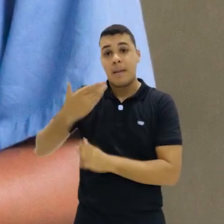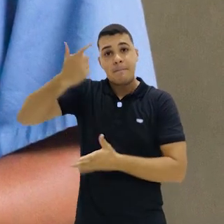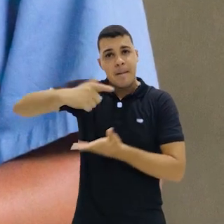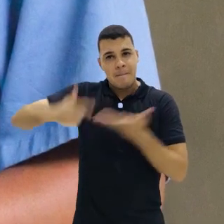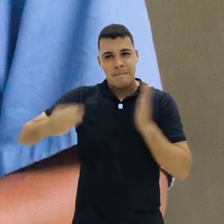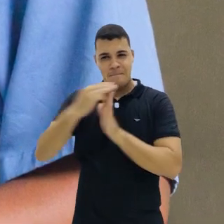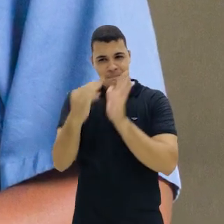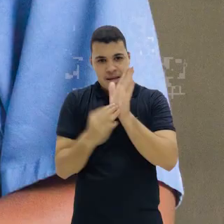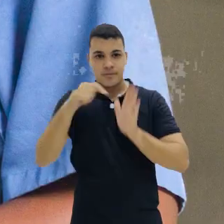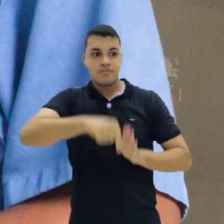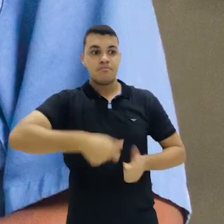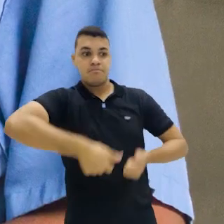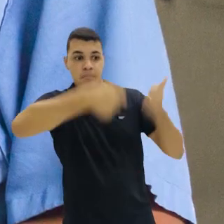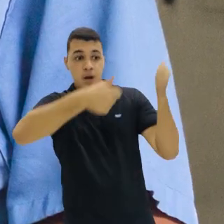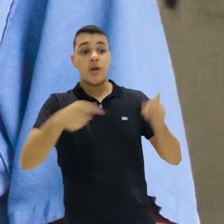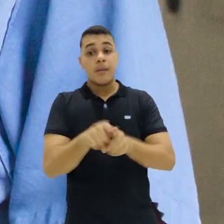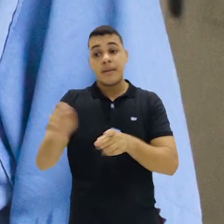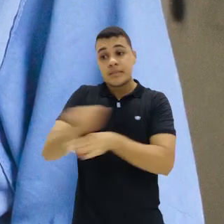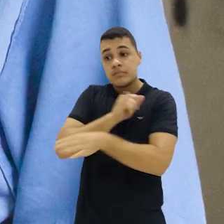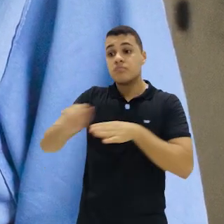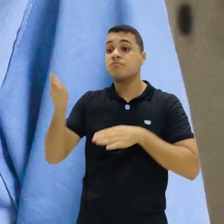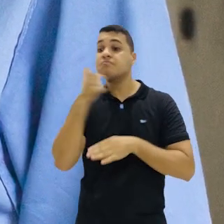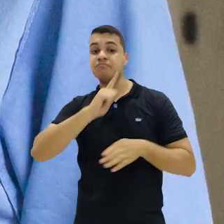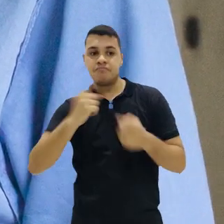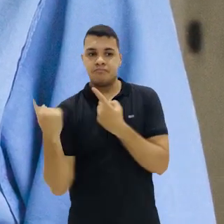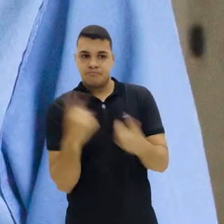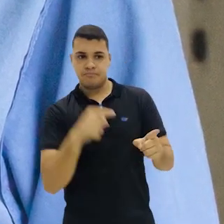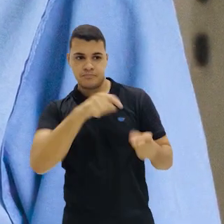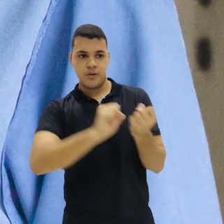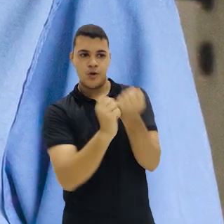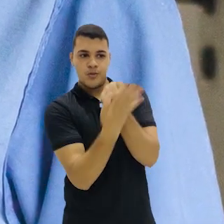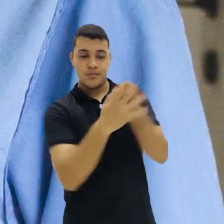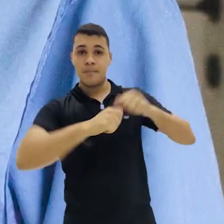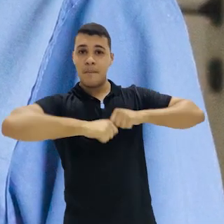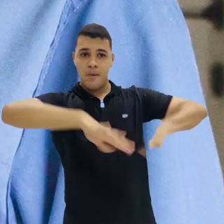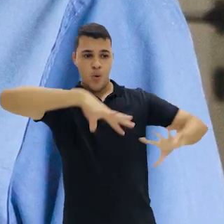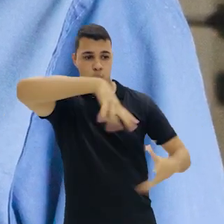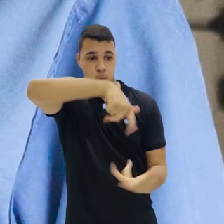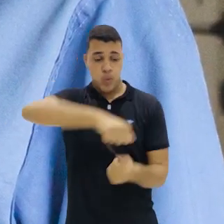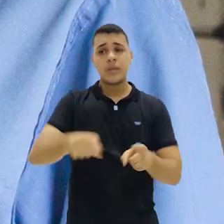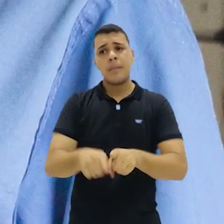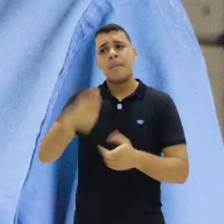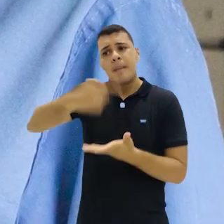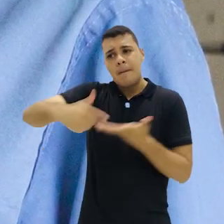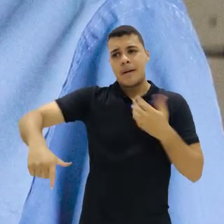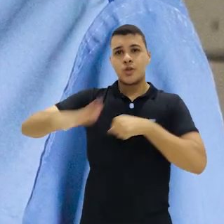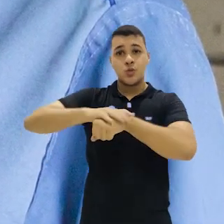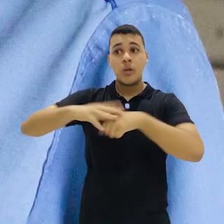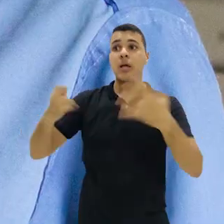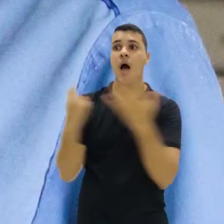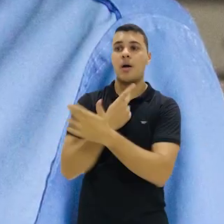nossa próxima aula, começaremos a falar sobre como se dá a dinâmica de transmissão das